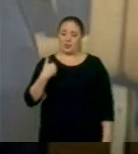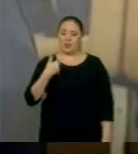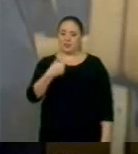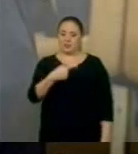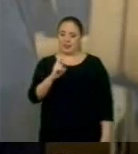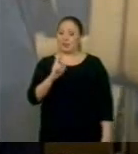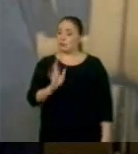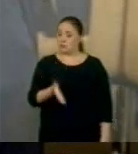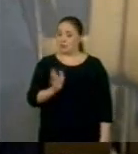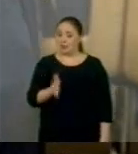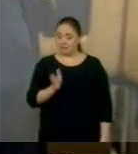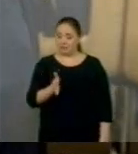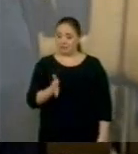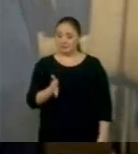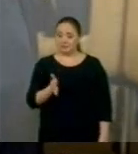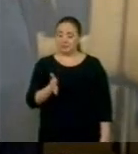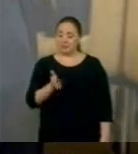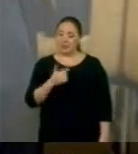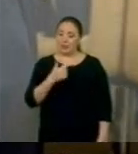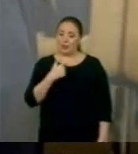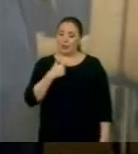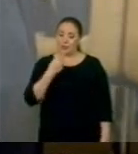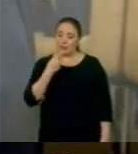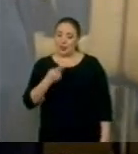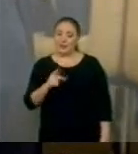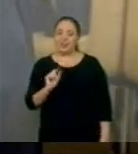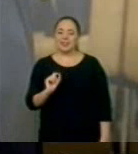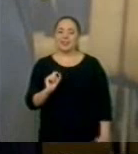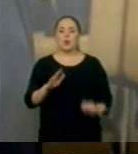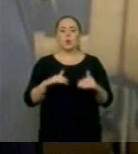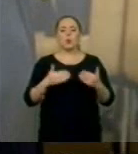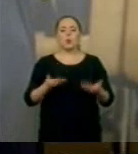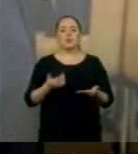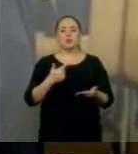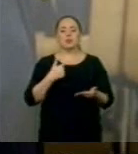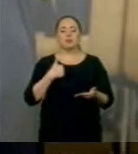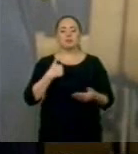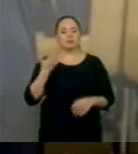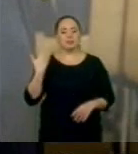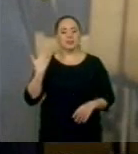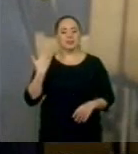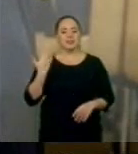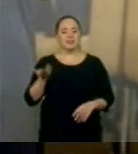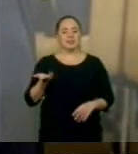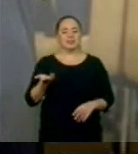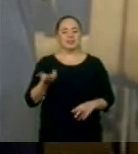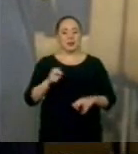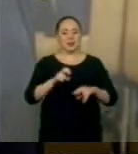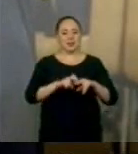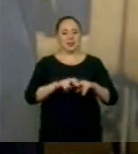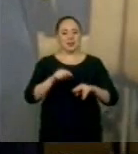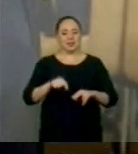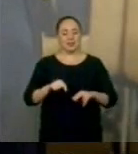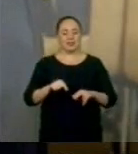anos, eu diria que, quando tive assento na cadeira de Vossa Excelência,